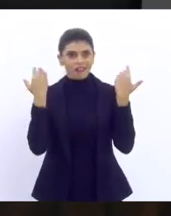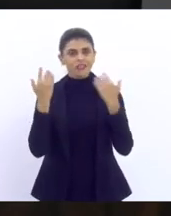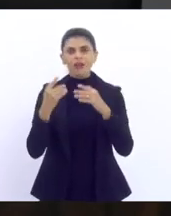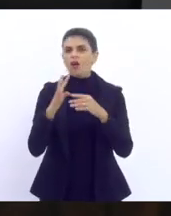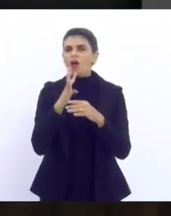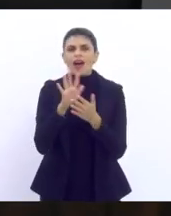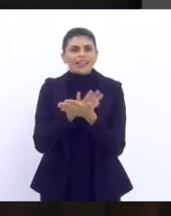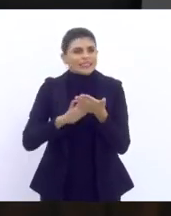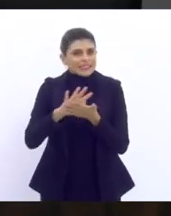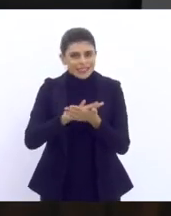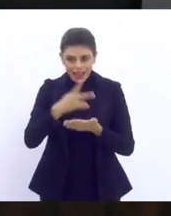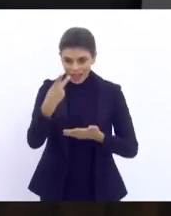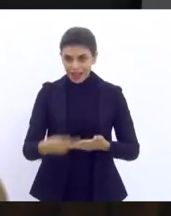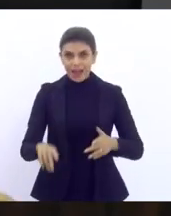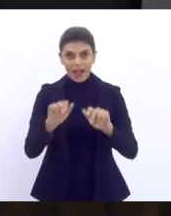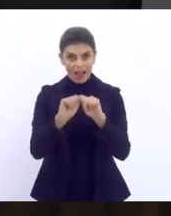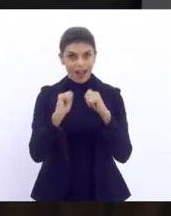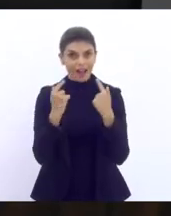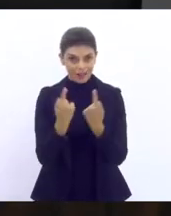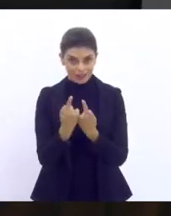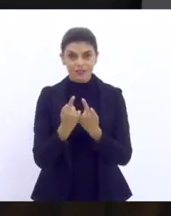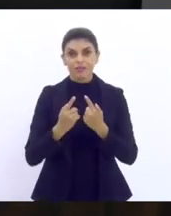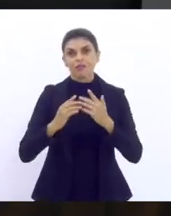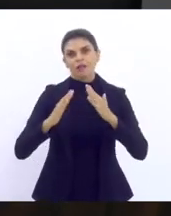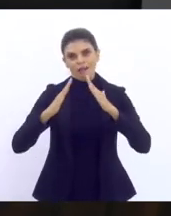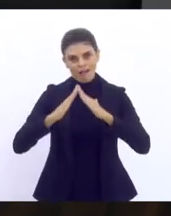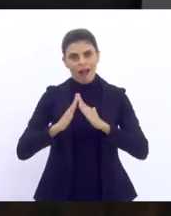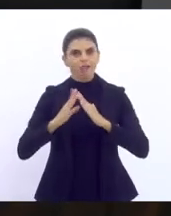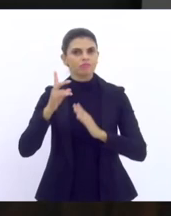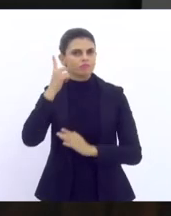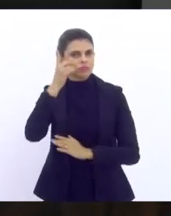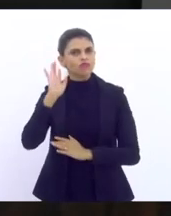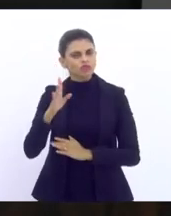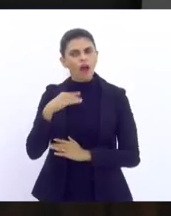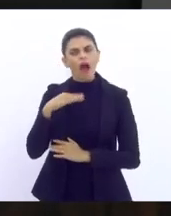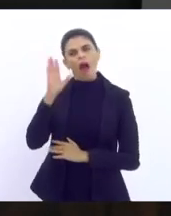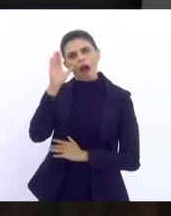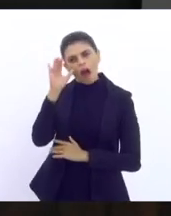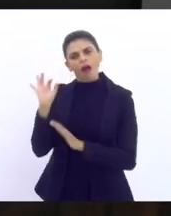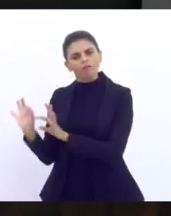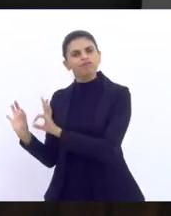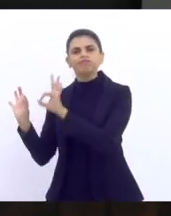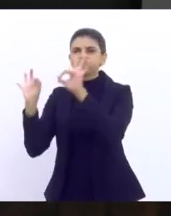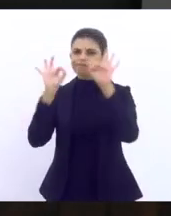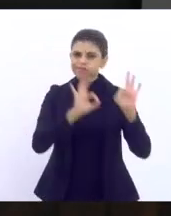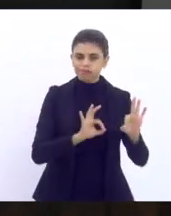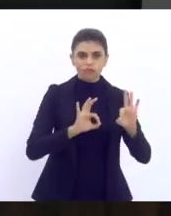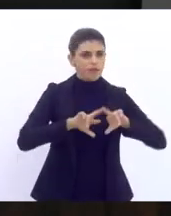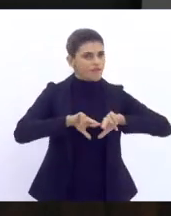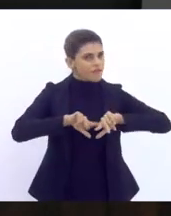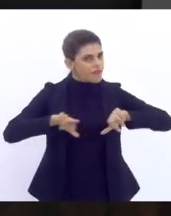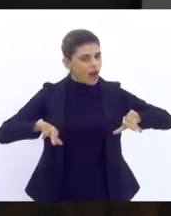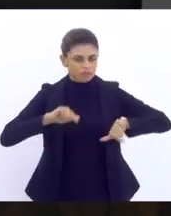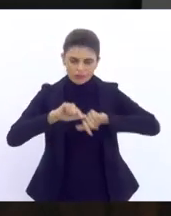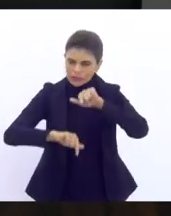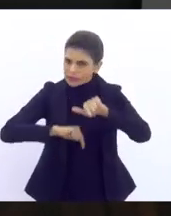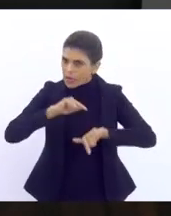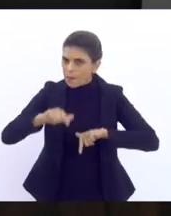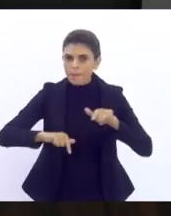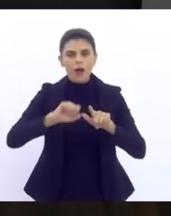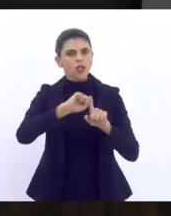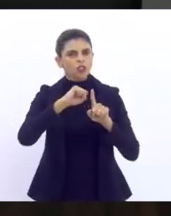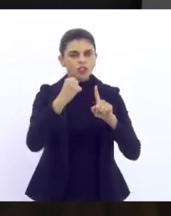chegar aqui nesta casa, já acompanhávamos trabalhos sociais realizados no estado do Rio de